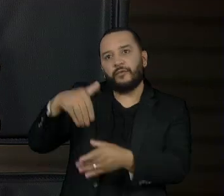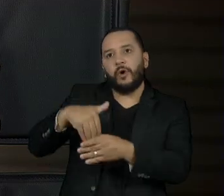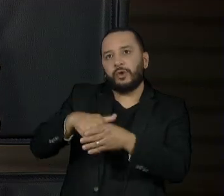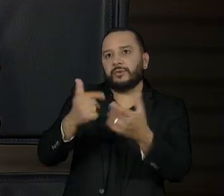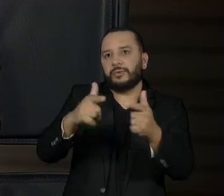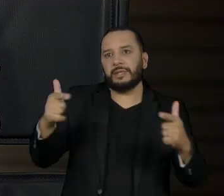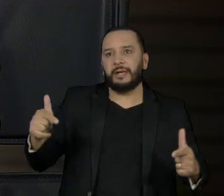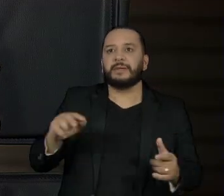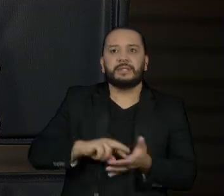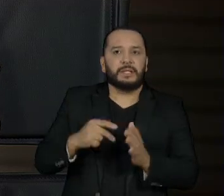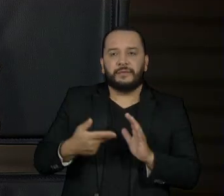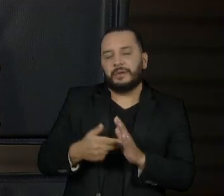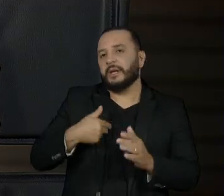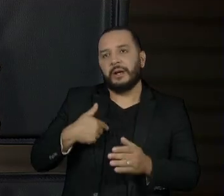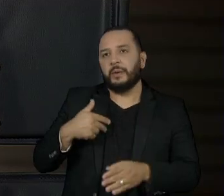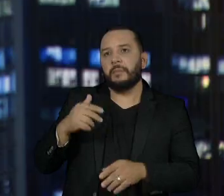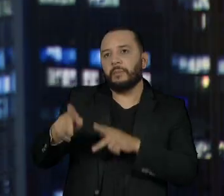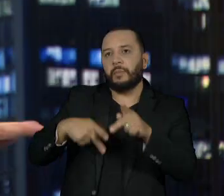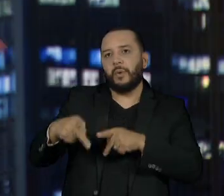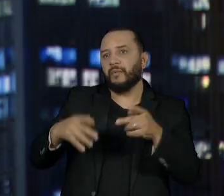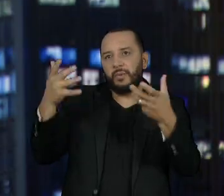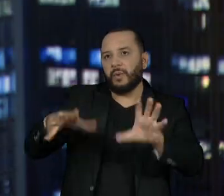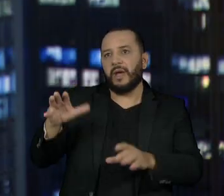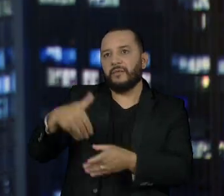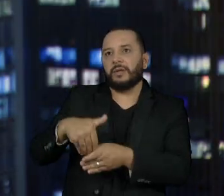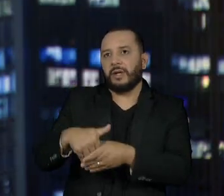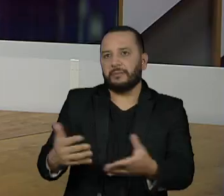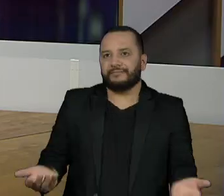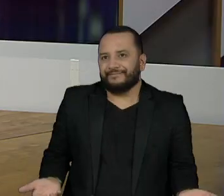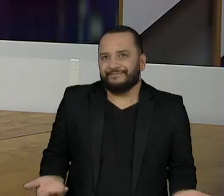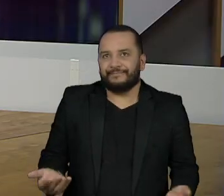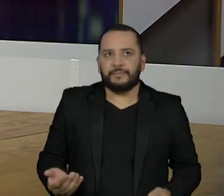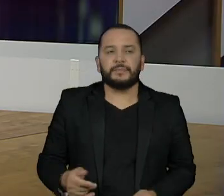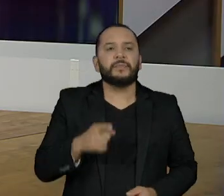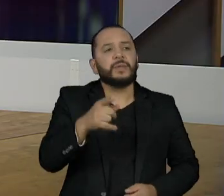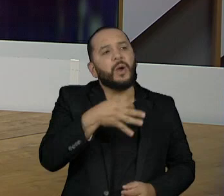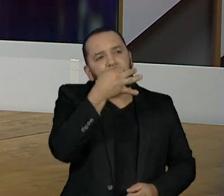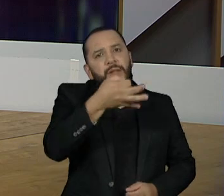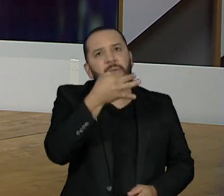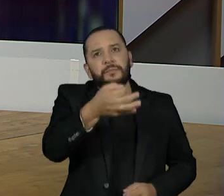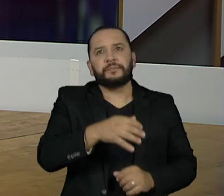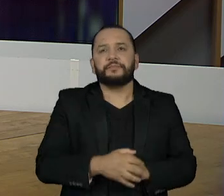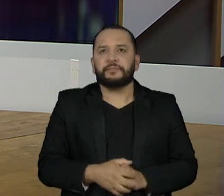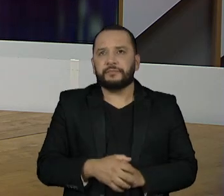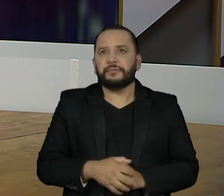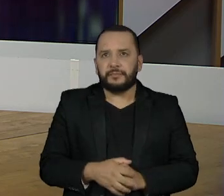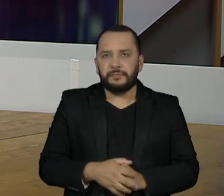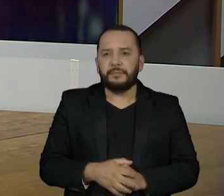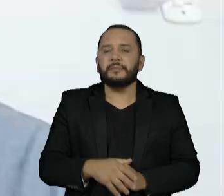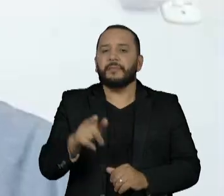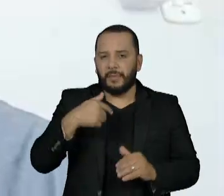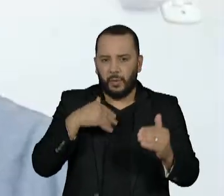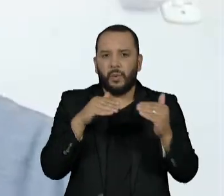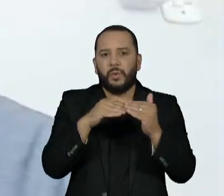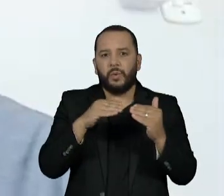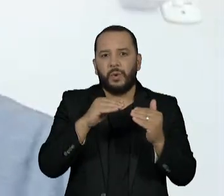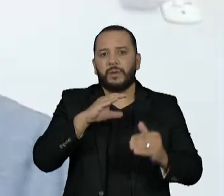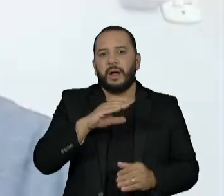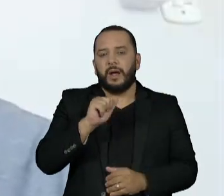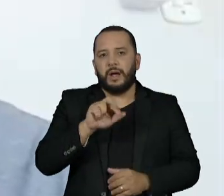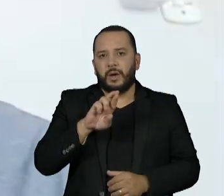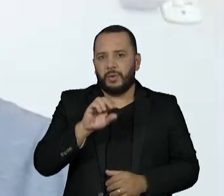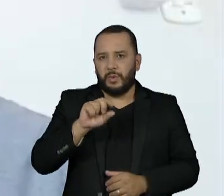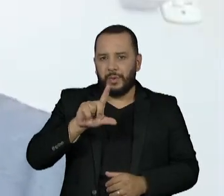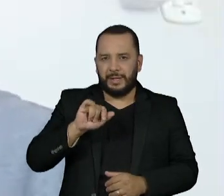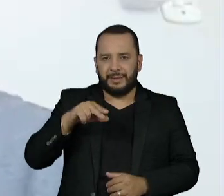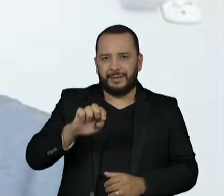da população nesse processo de eleição. Professor, qual o seu ponto? Eu concordo com o ponto da Carolina. Bom,